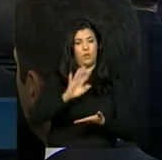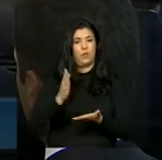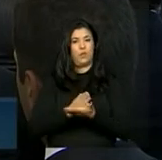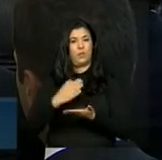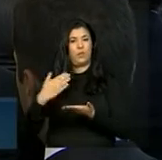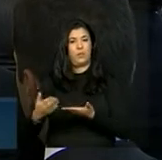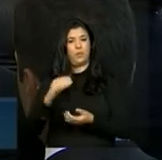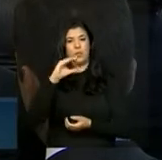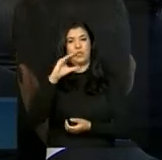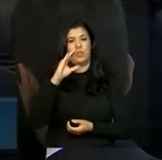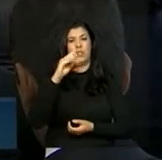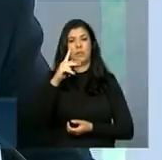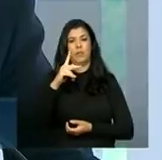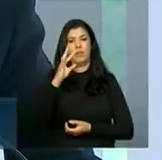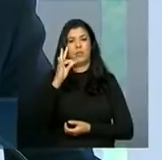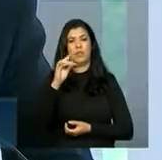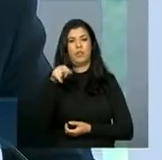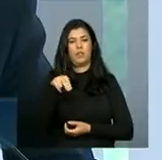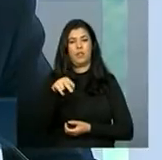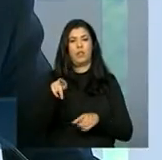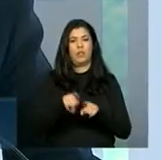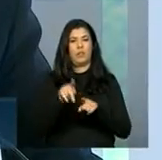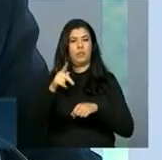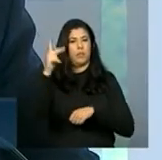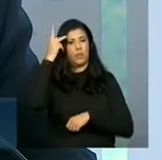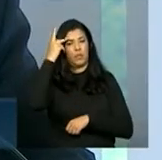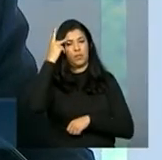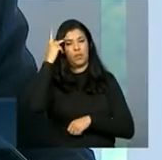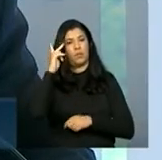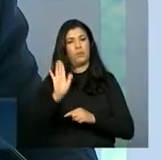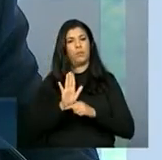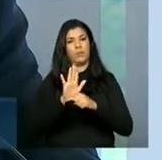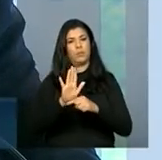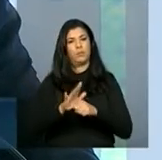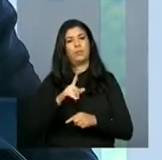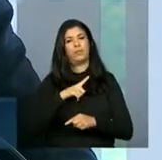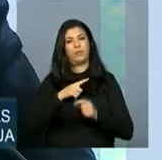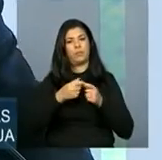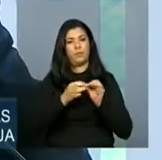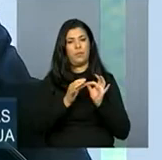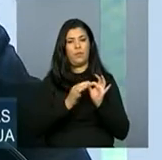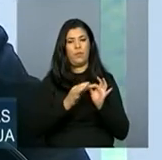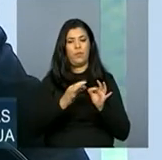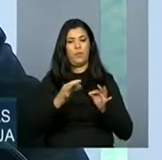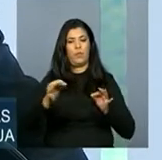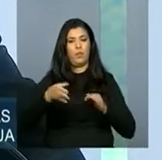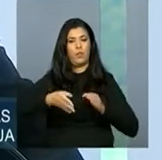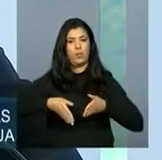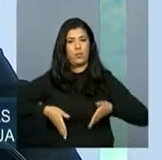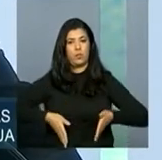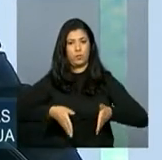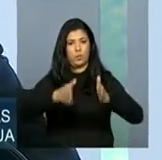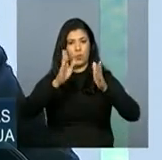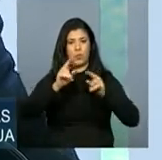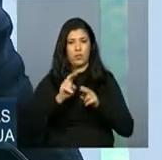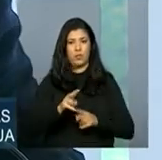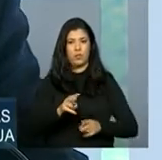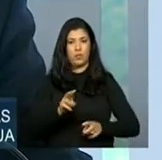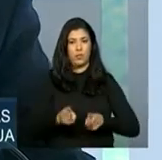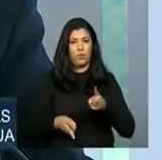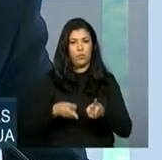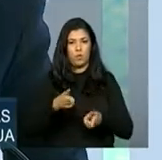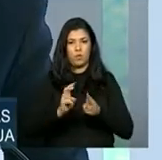e nesse sentido mas vamos ampliar a cobertura de uma linha e hoje já atende a cerca